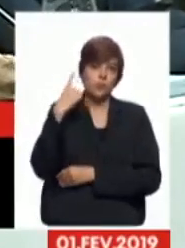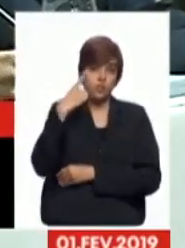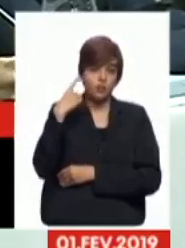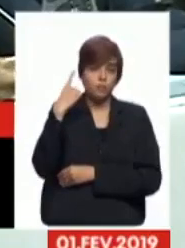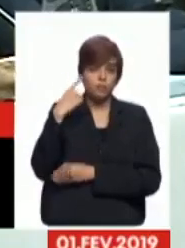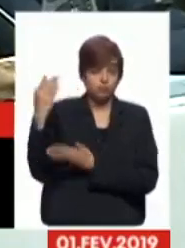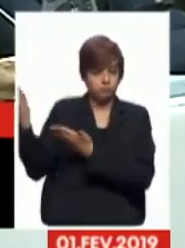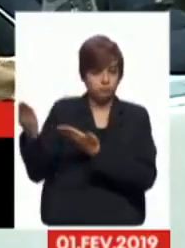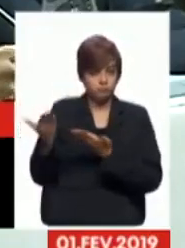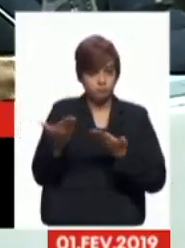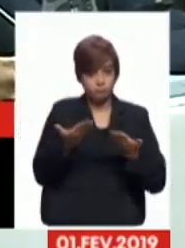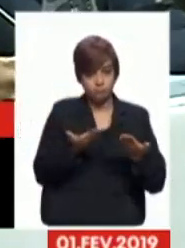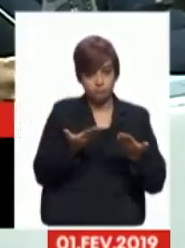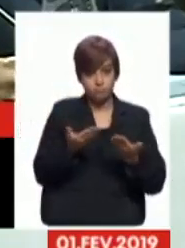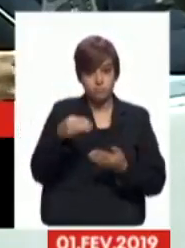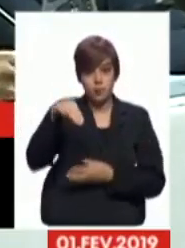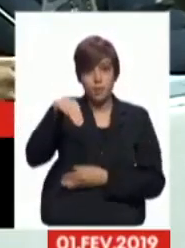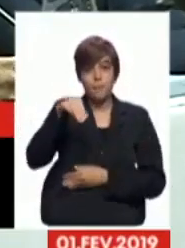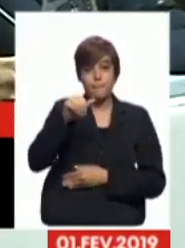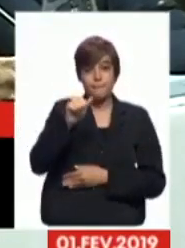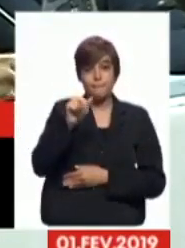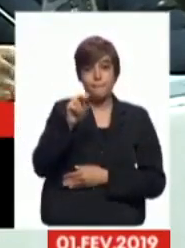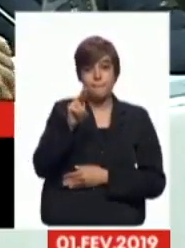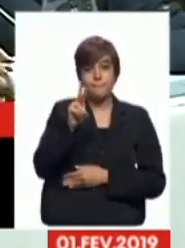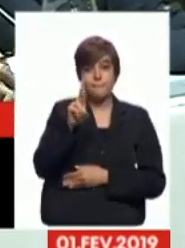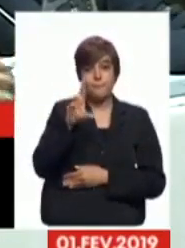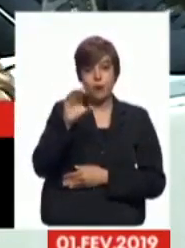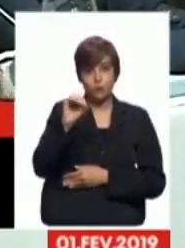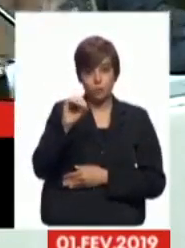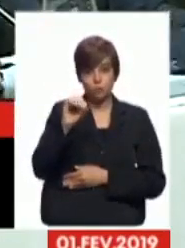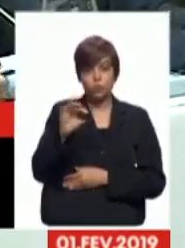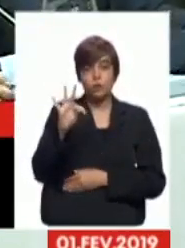agora, Mauro Henrique Tramonte.